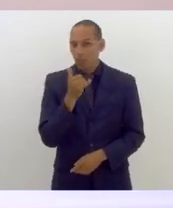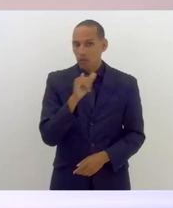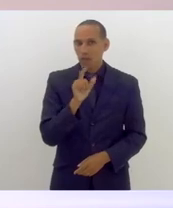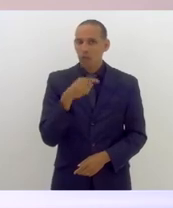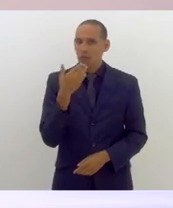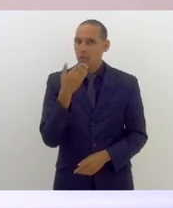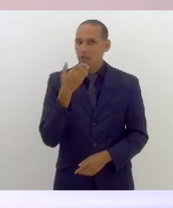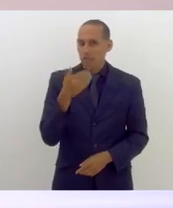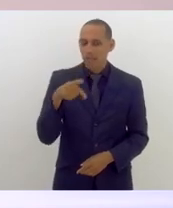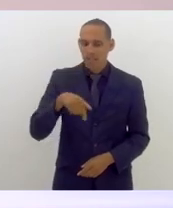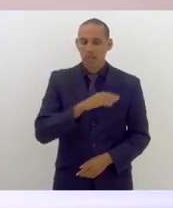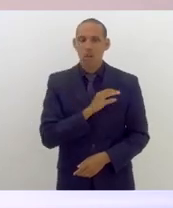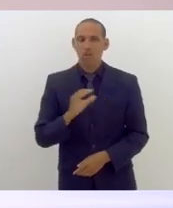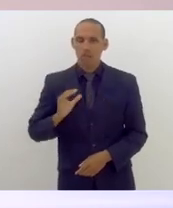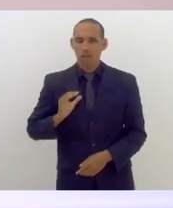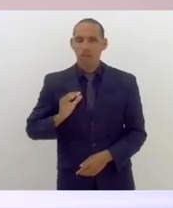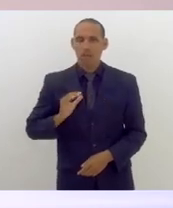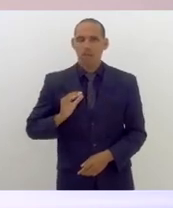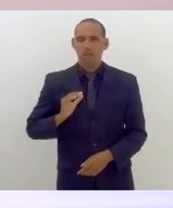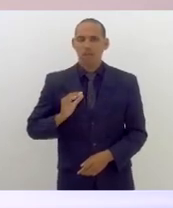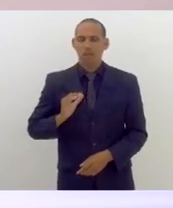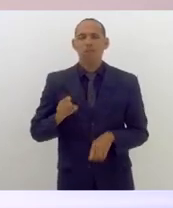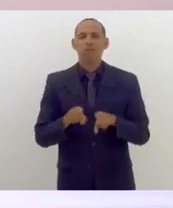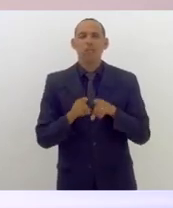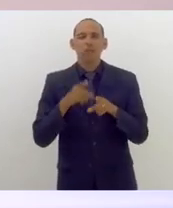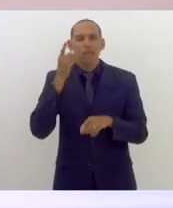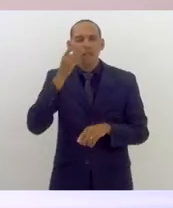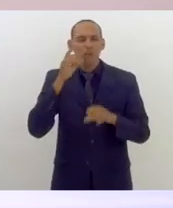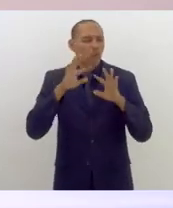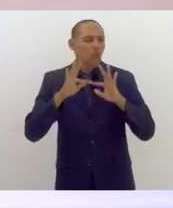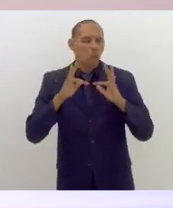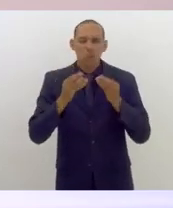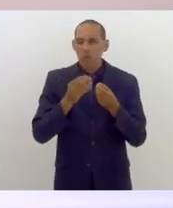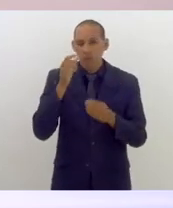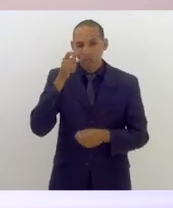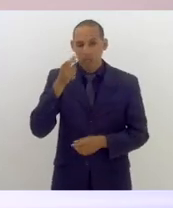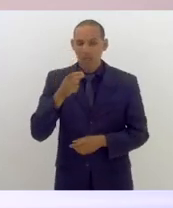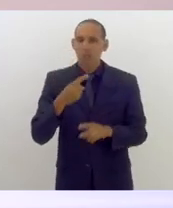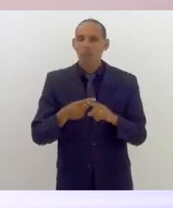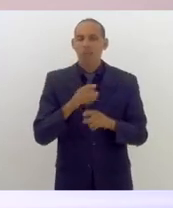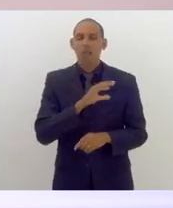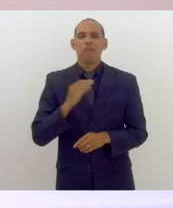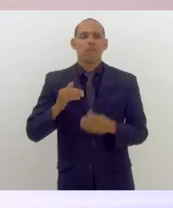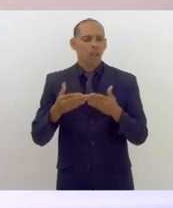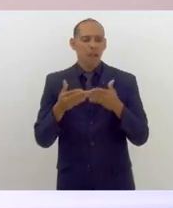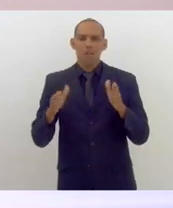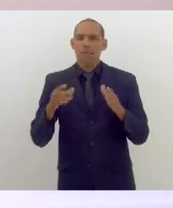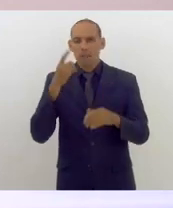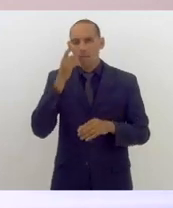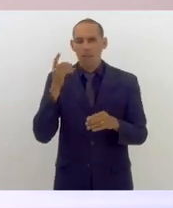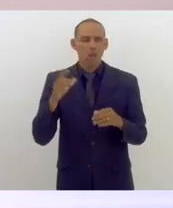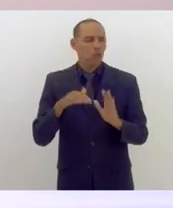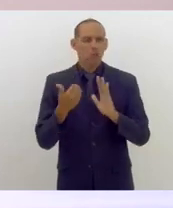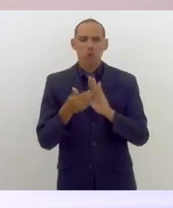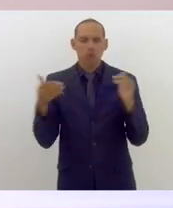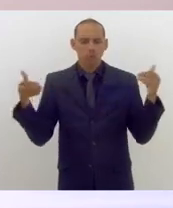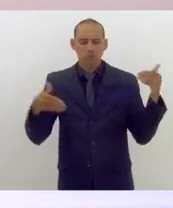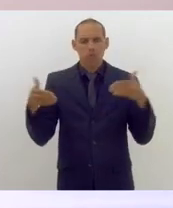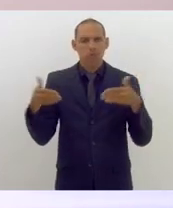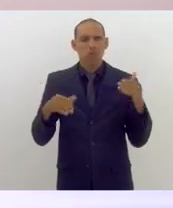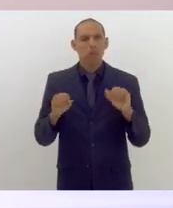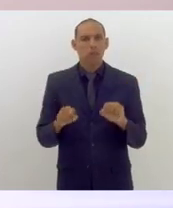Nossa aqui da comissão né de todos os deputados interessados que a comissão tá sempre aberta todos os deputados